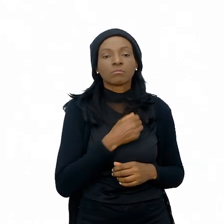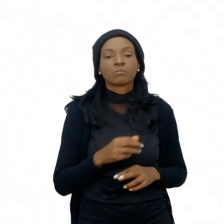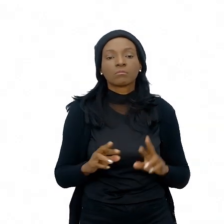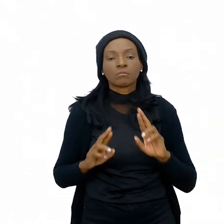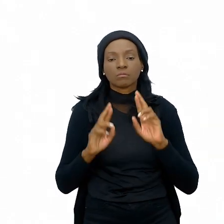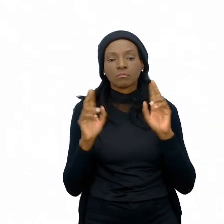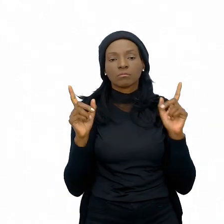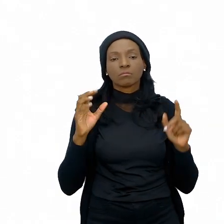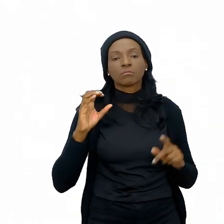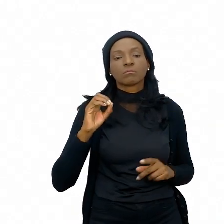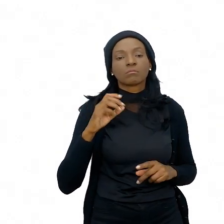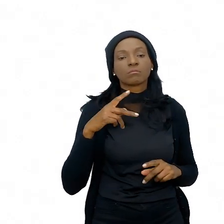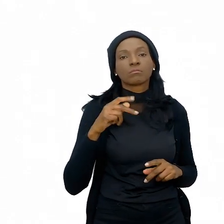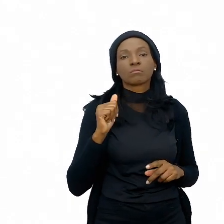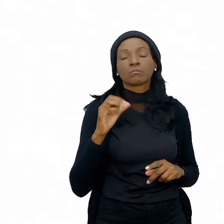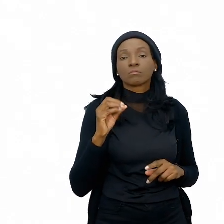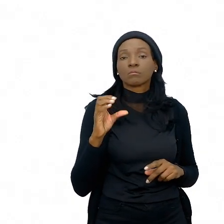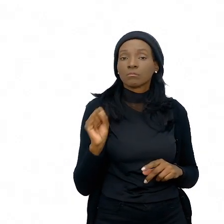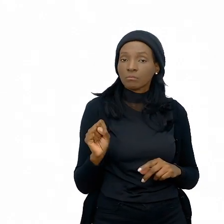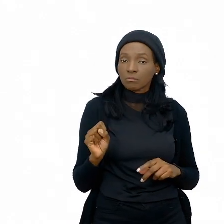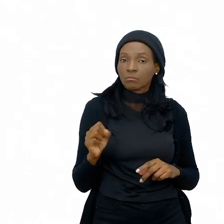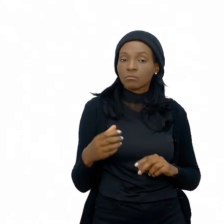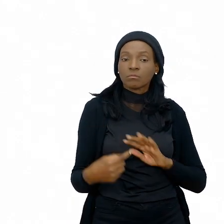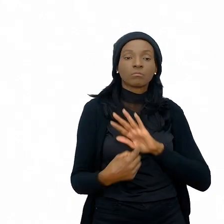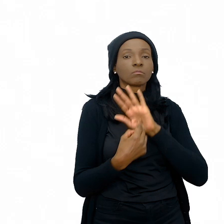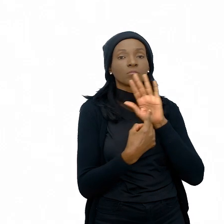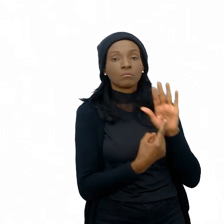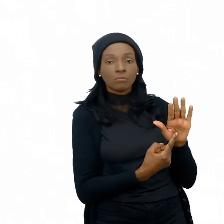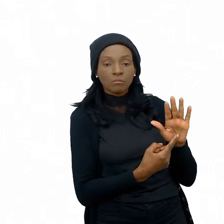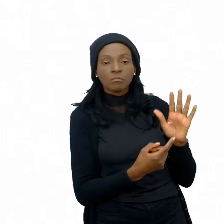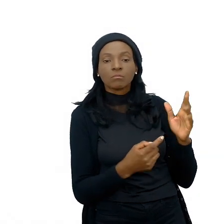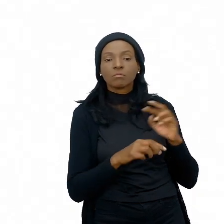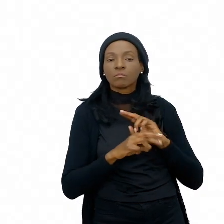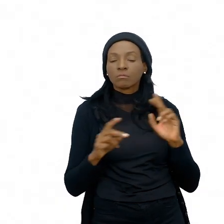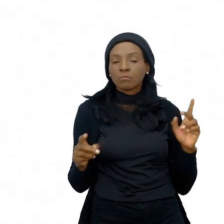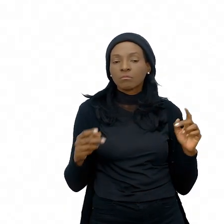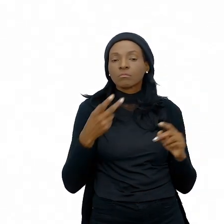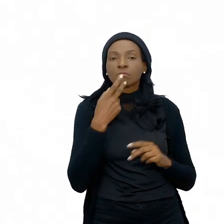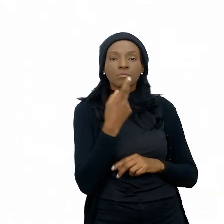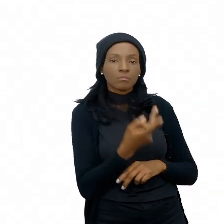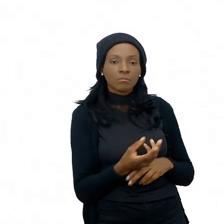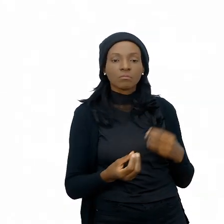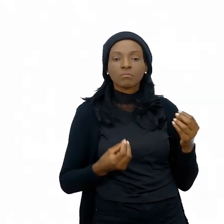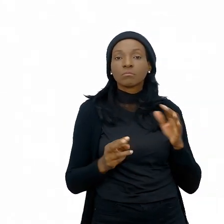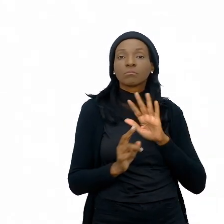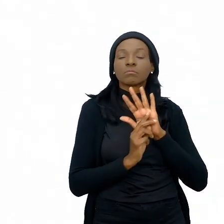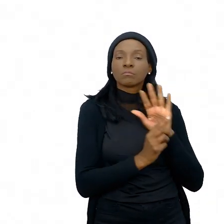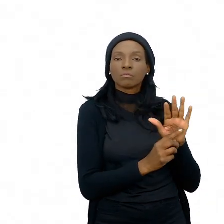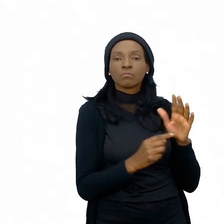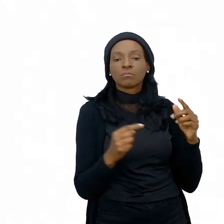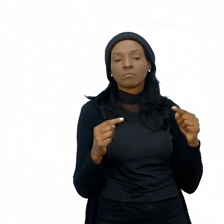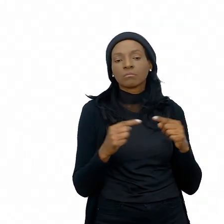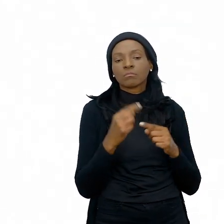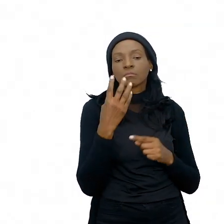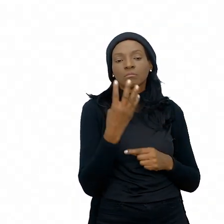contrário dos opacos, oferecem indícios na fala de sua representação, como é o caso de